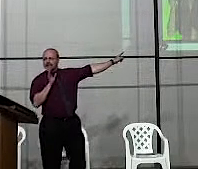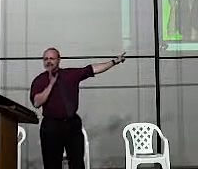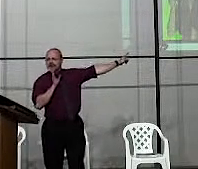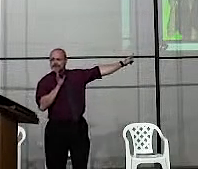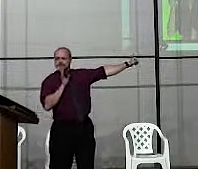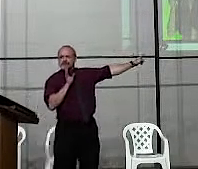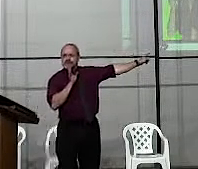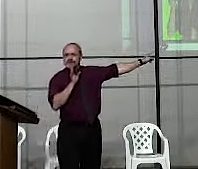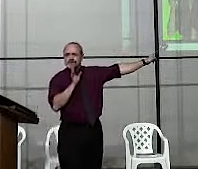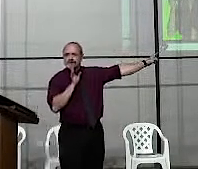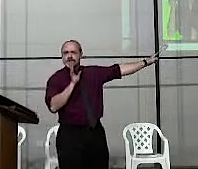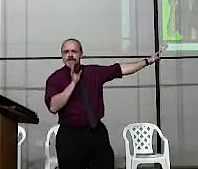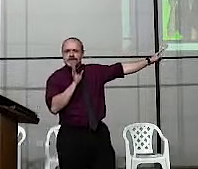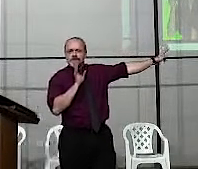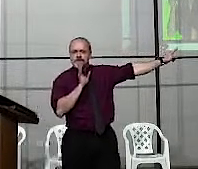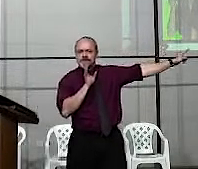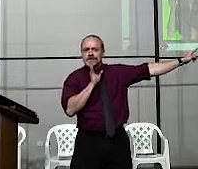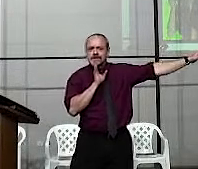Conhece